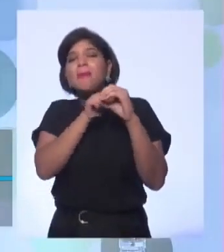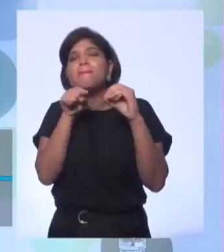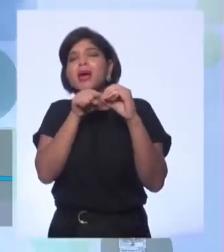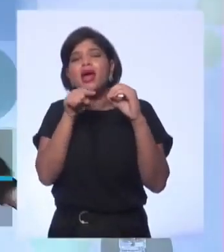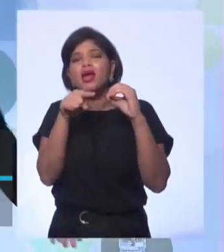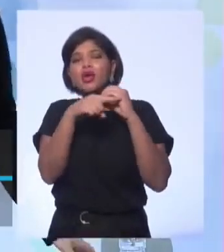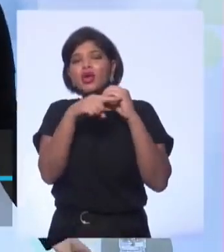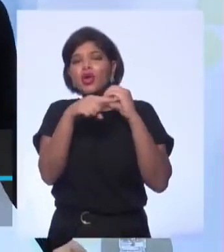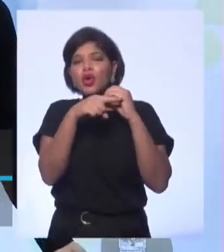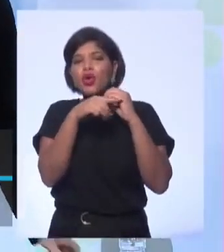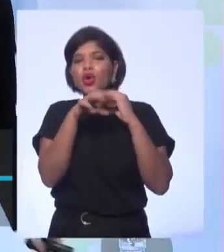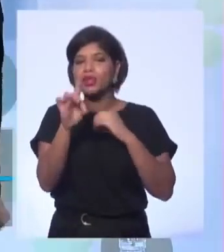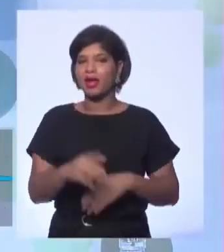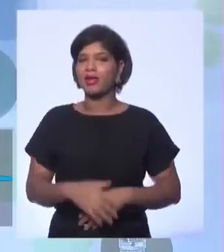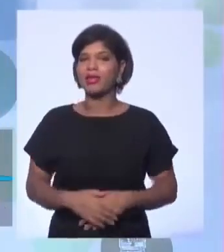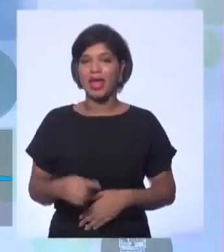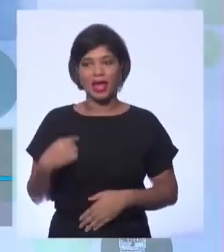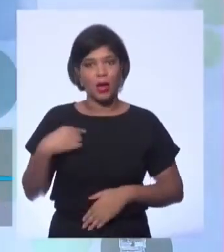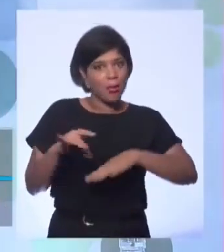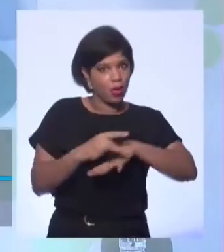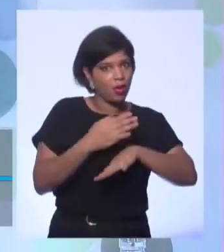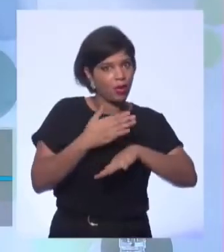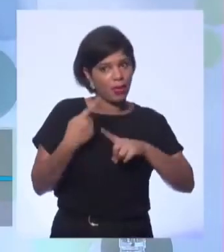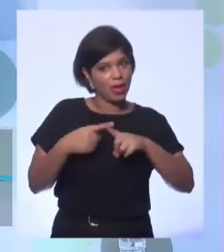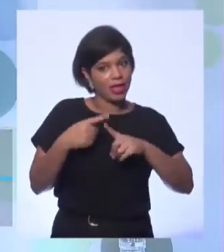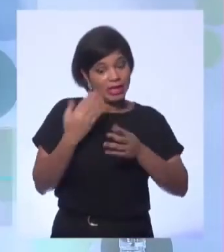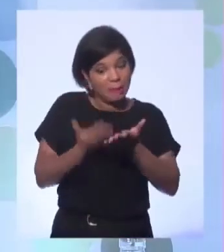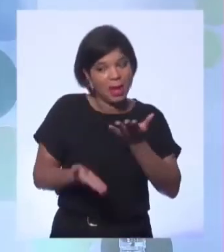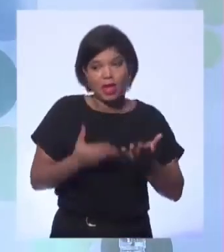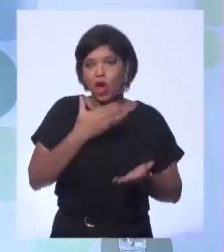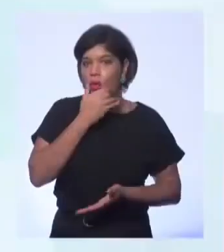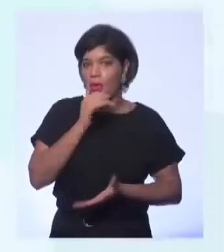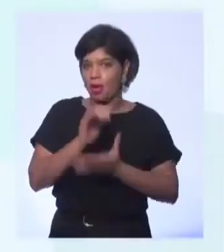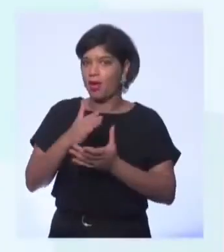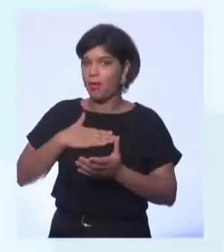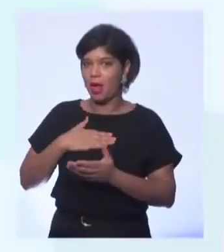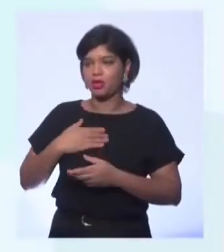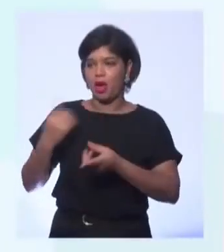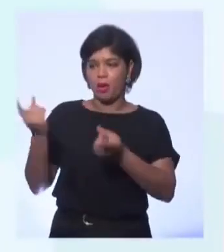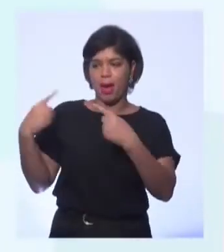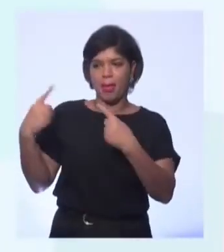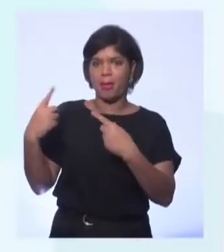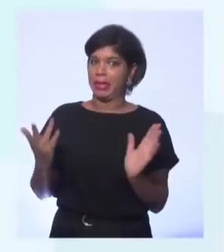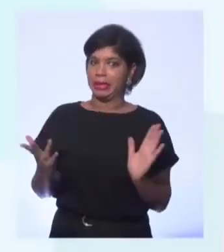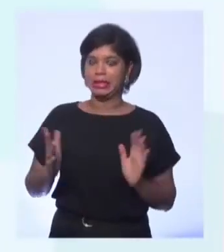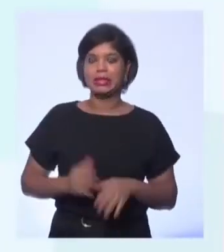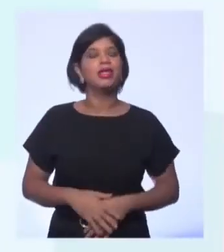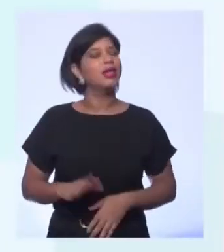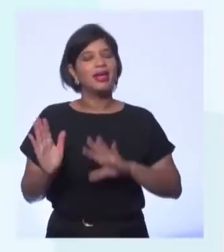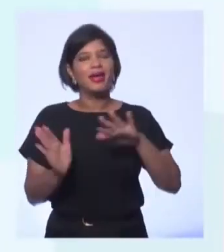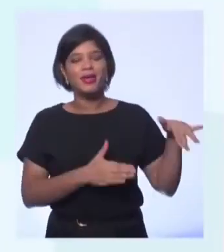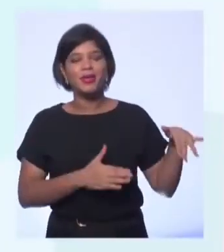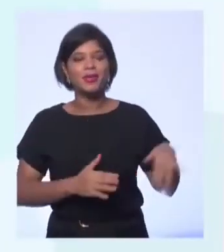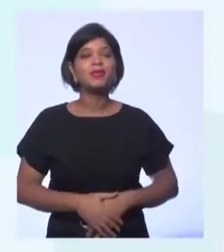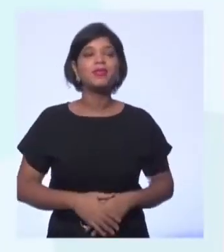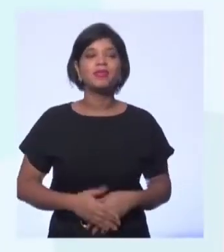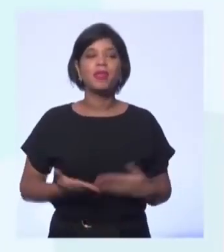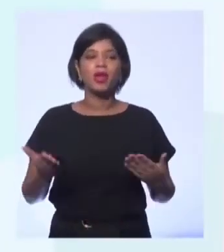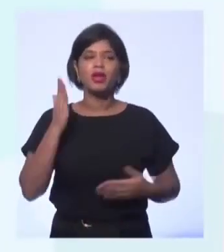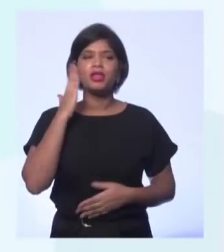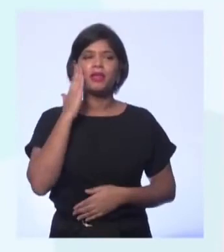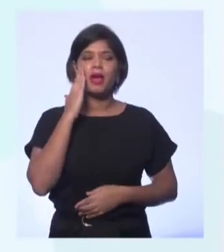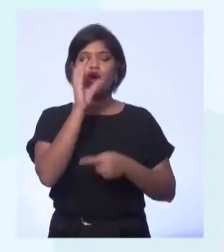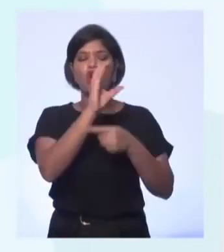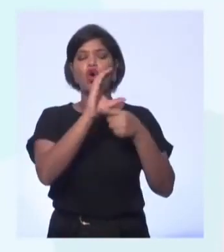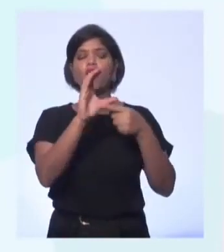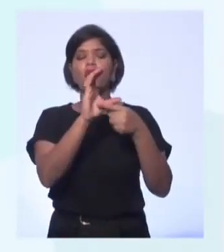aliança para não perder, né? Senão o marido fica bravo. Então, vamos lá para a nossa divisãozinha. Então, qual que é a razão que a gente quer? Comprimento pelo diâmetro. Qual é o